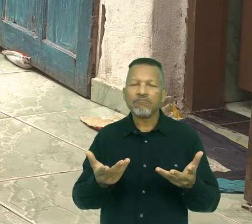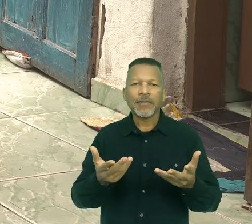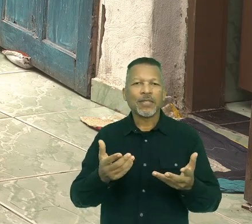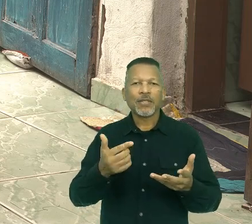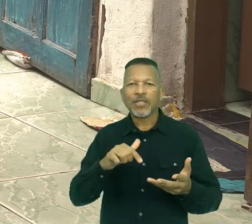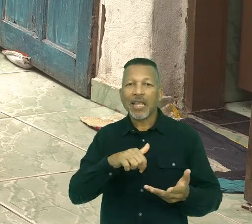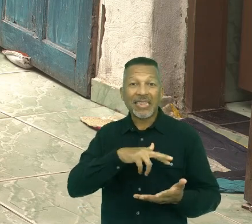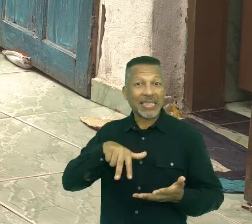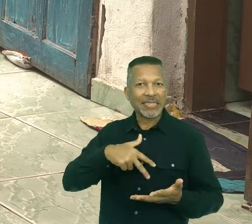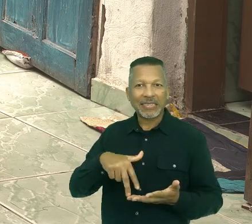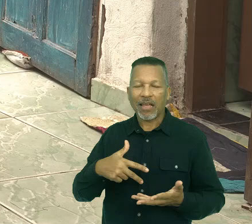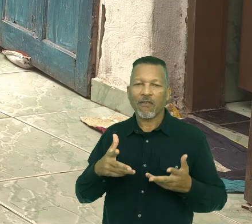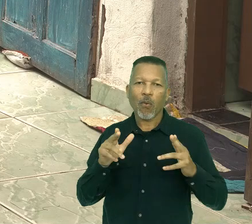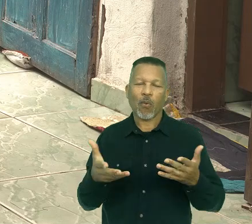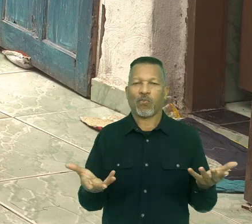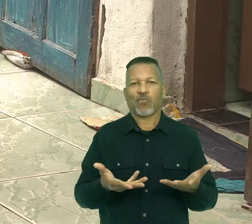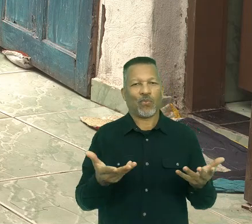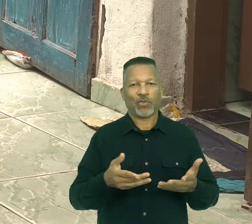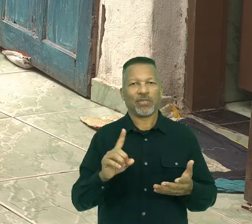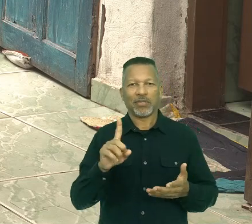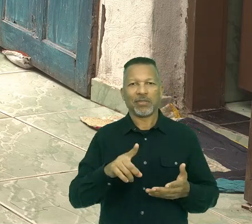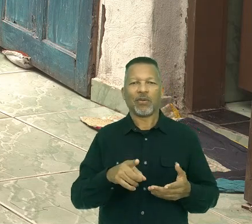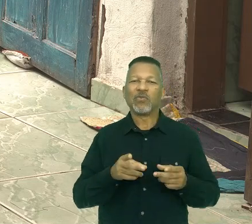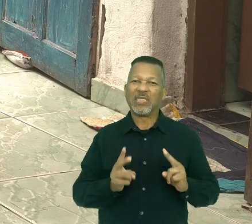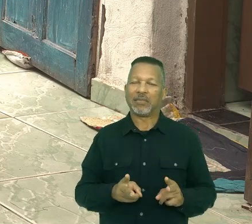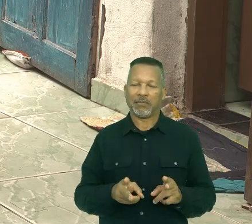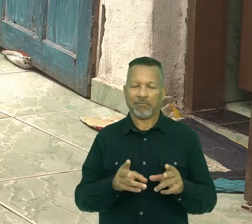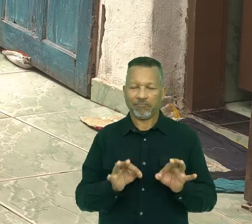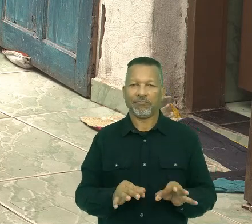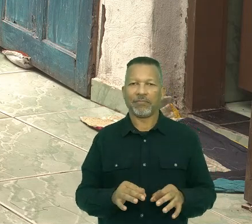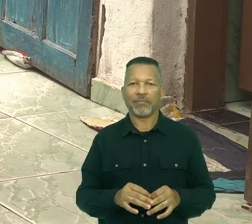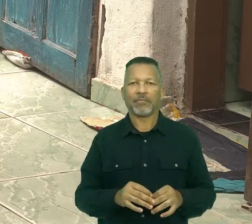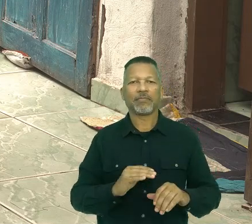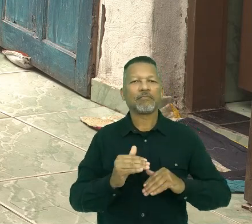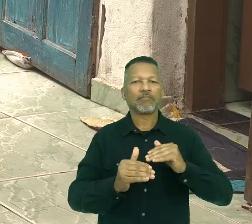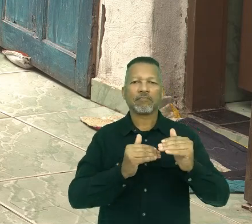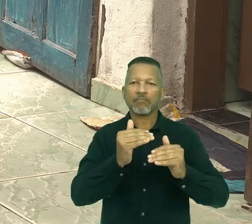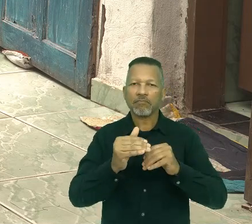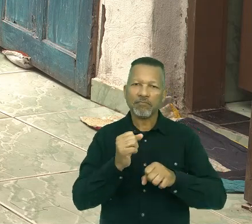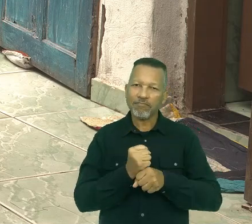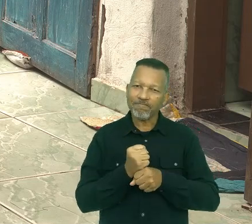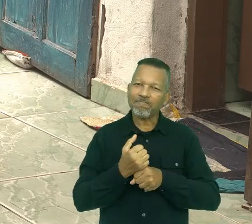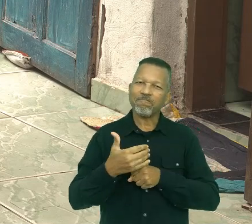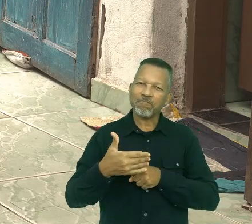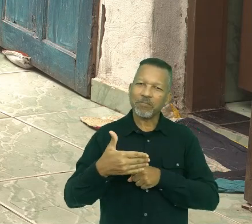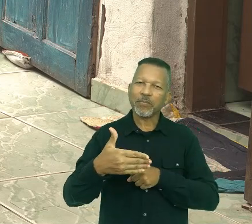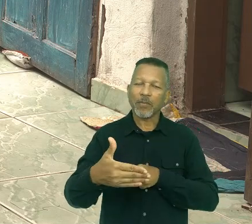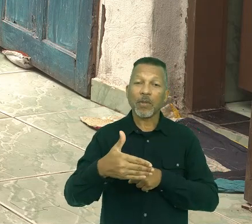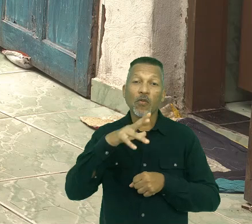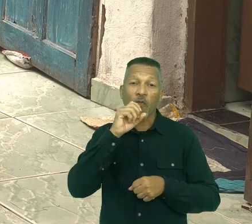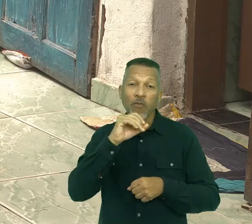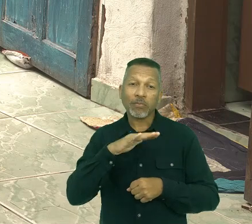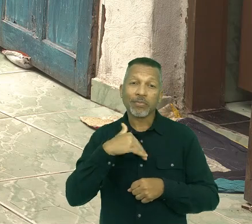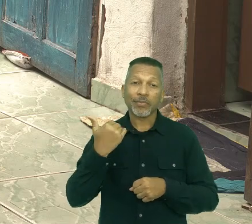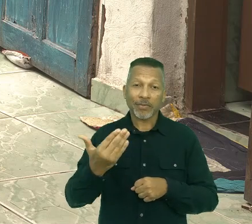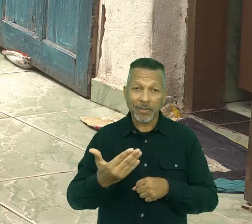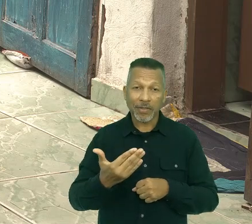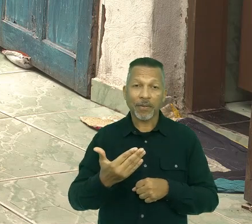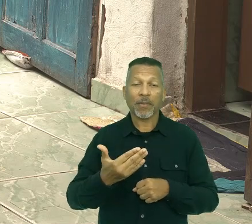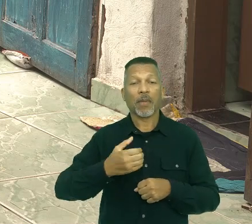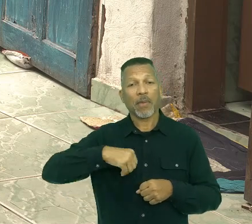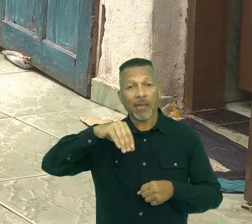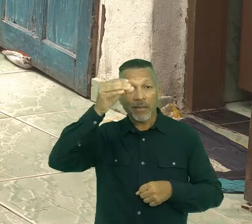tinha assim, dançava igual hoje, eu tô fixa mesmo. Depois, passou uns anos, meu avô morreu, tinha